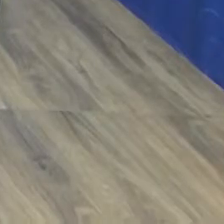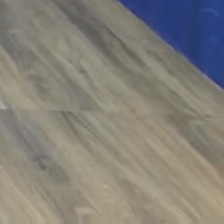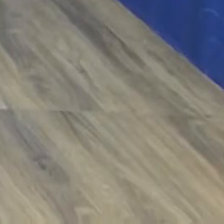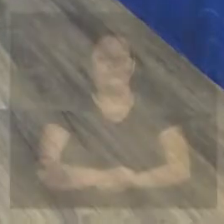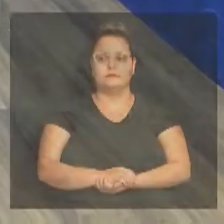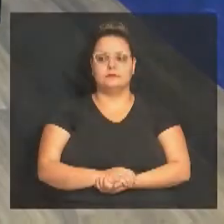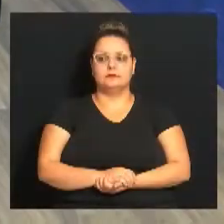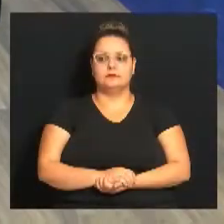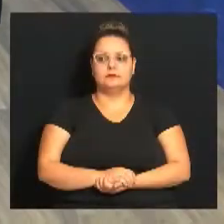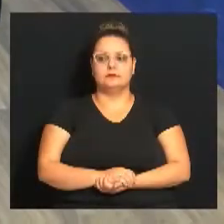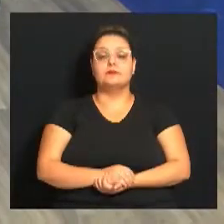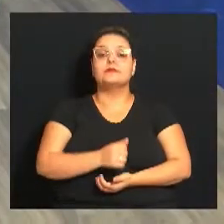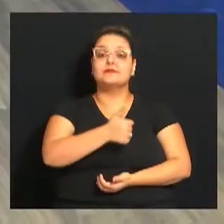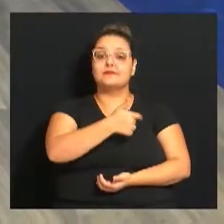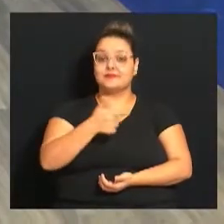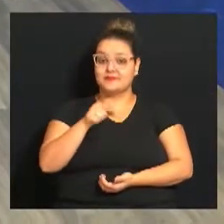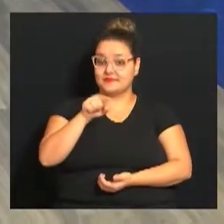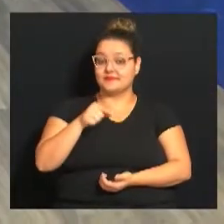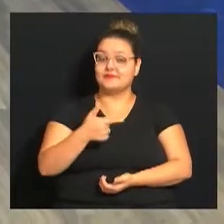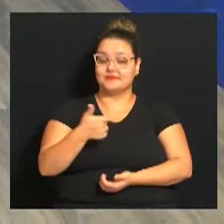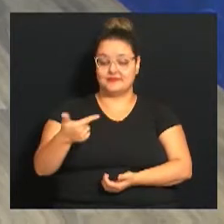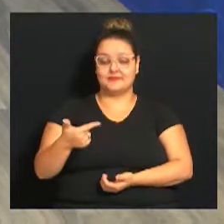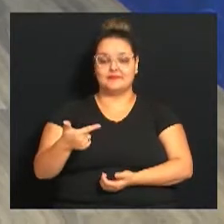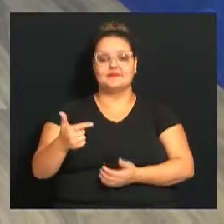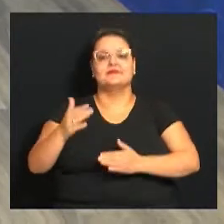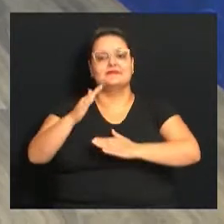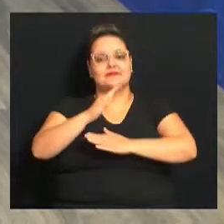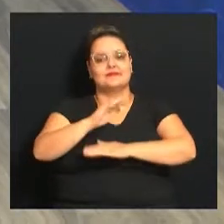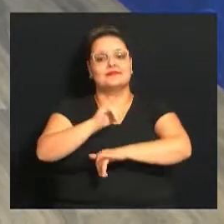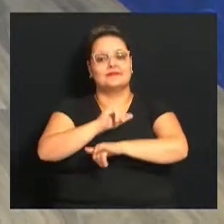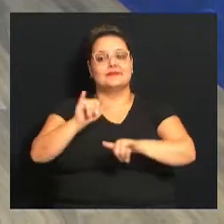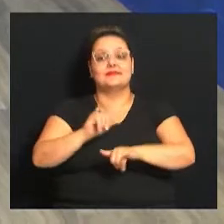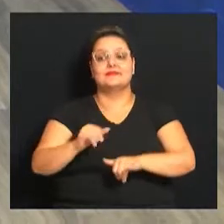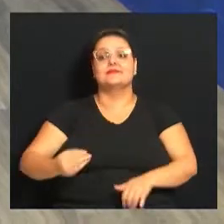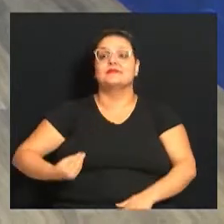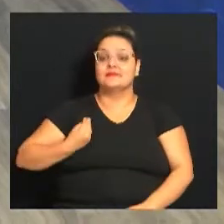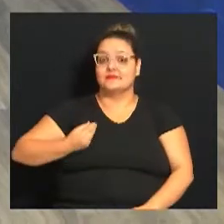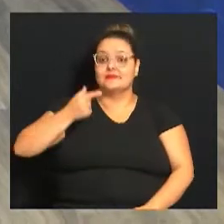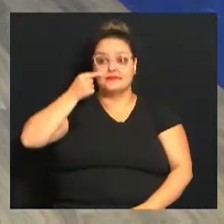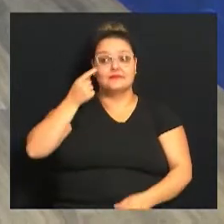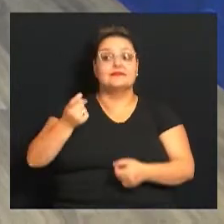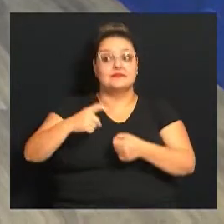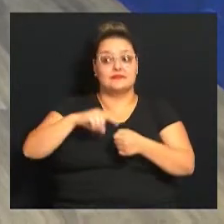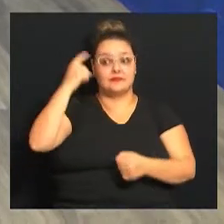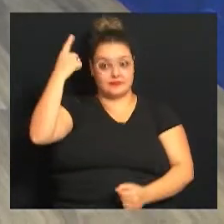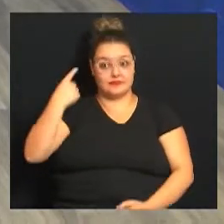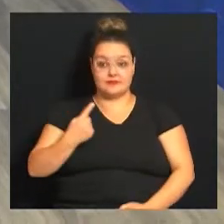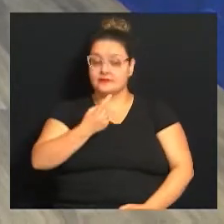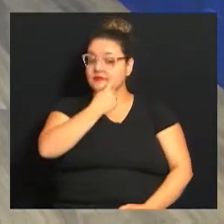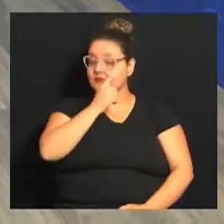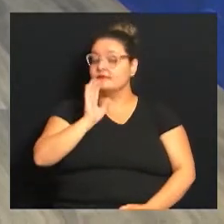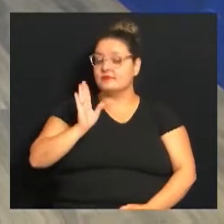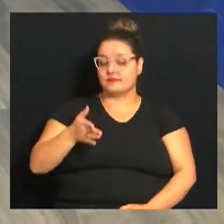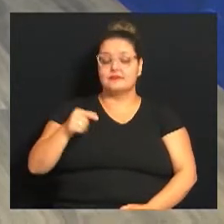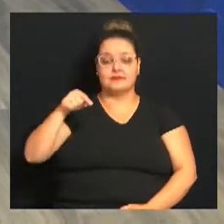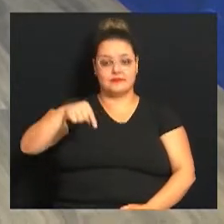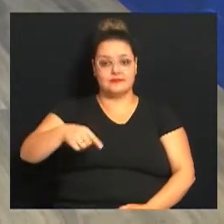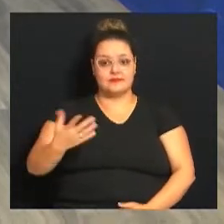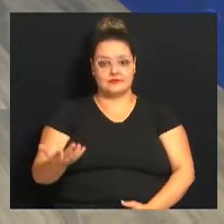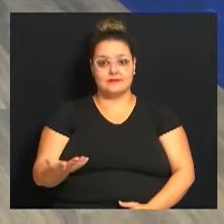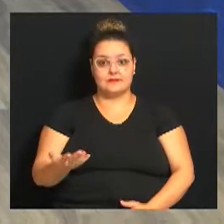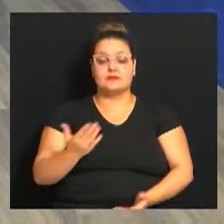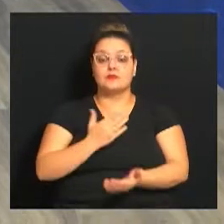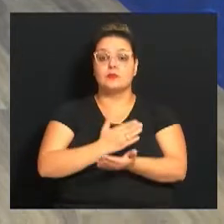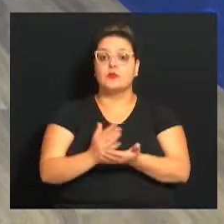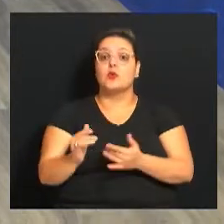Meio-dia e 22, Câmara Notícia de volta ao vivo nesta terça-feira. A Mirna Abreu já está aqui nos nossos estúdios. Nós começamos com as